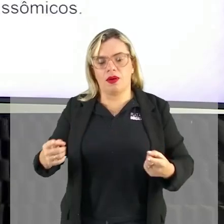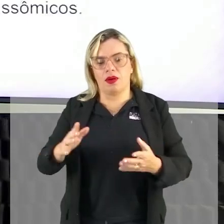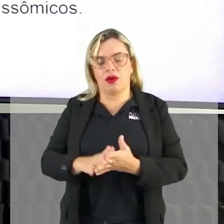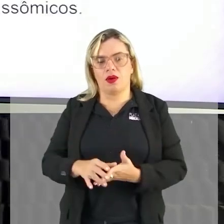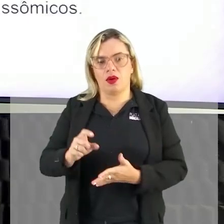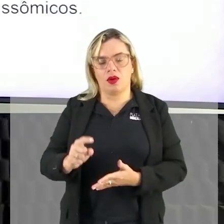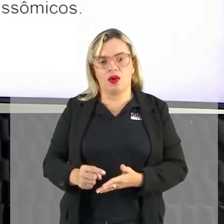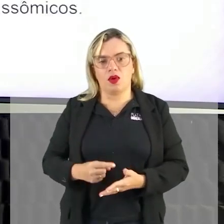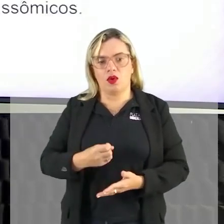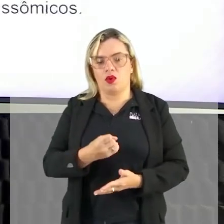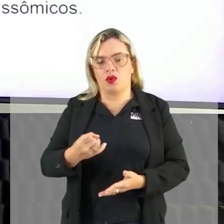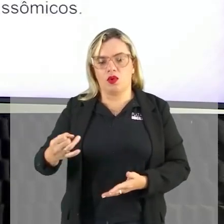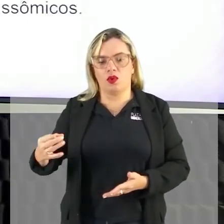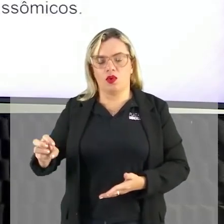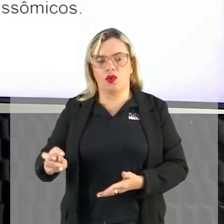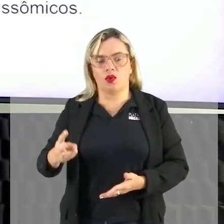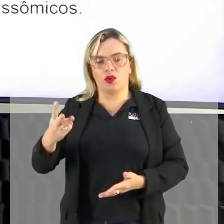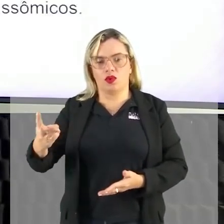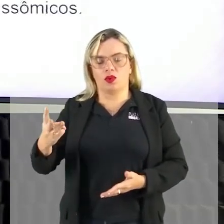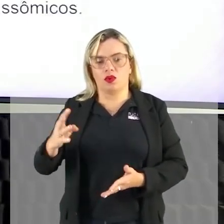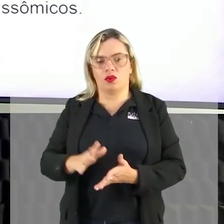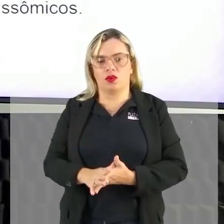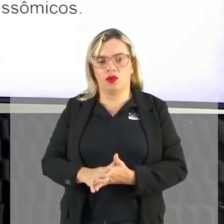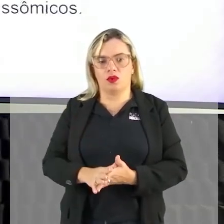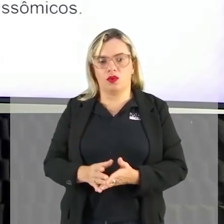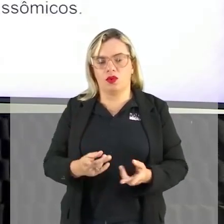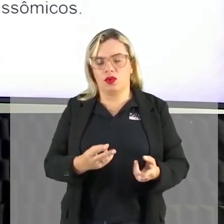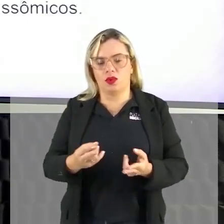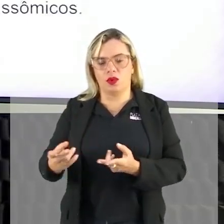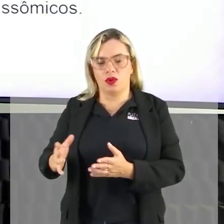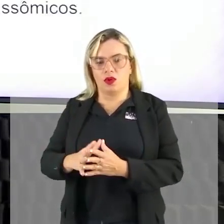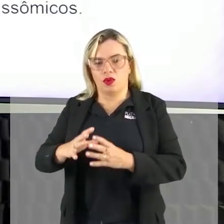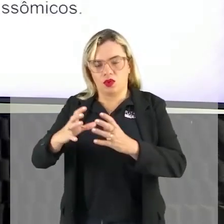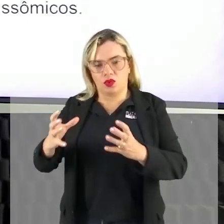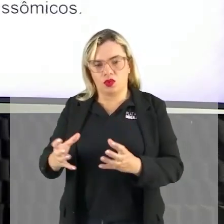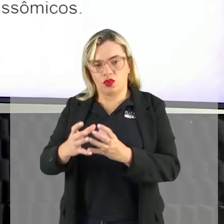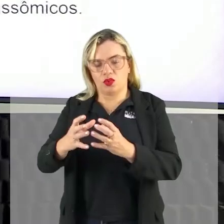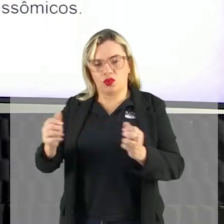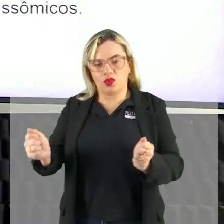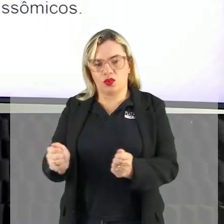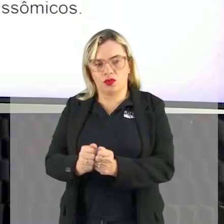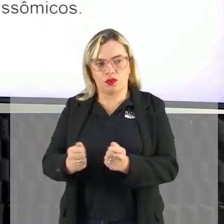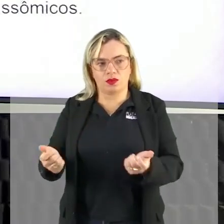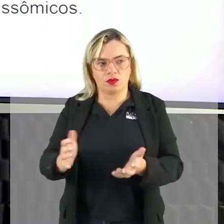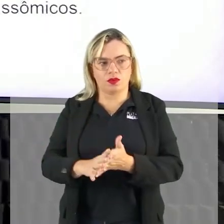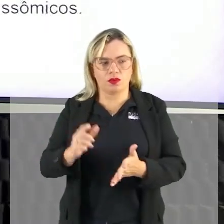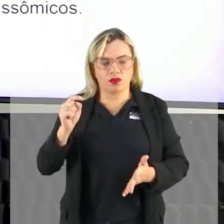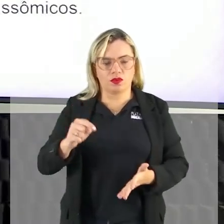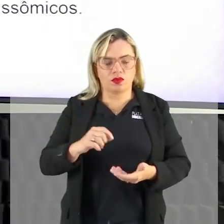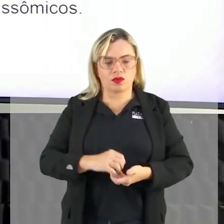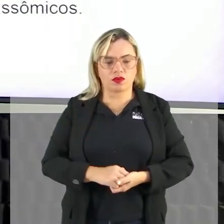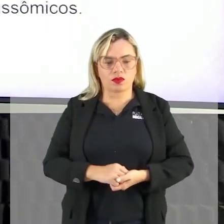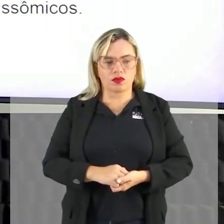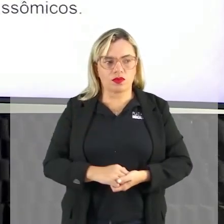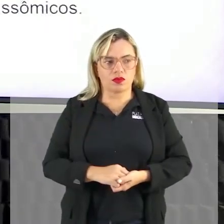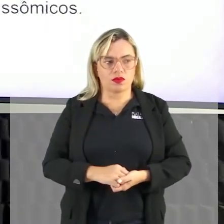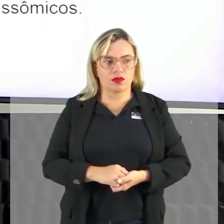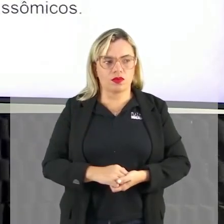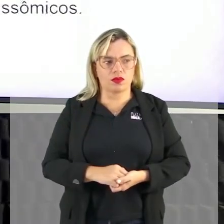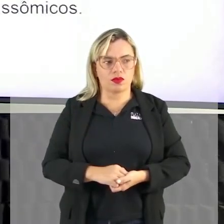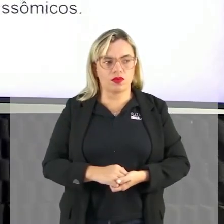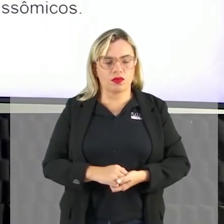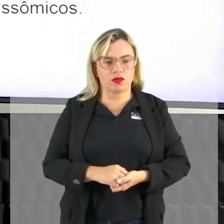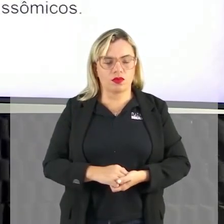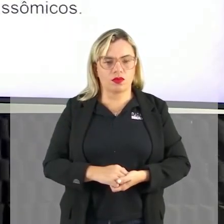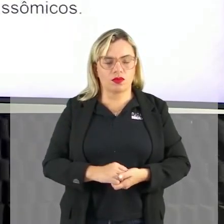mesmo gameta. Então, quando ele fala ali, ó, os zigotos formados serão. Bom, se for esse o caso, então